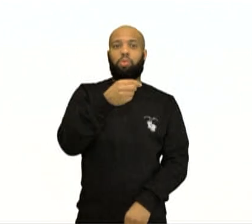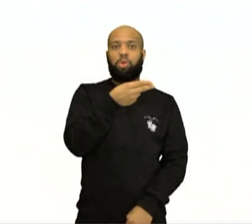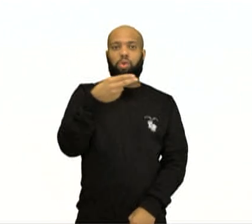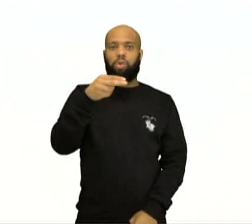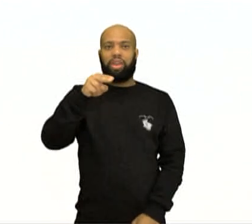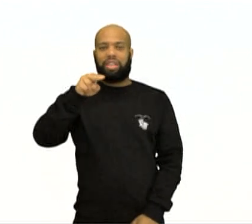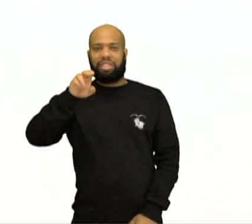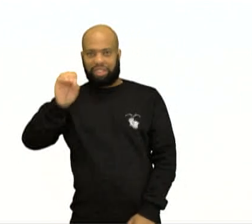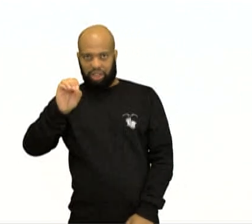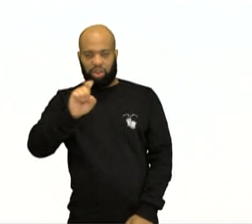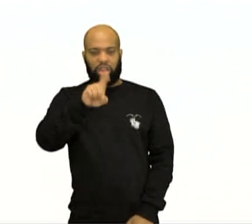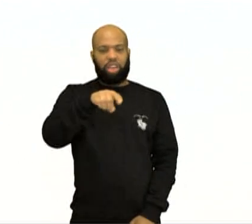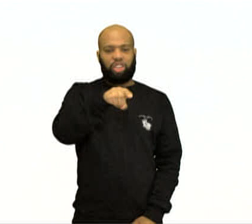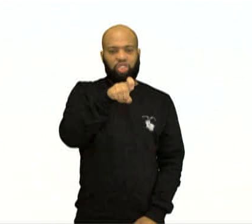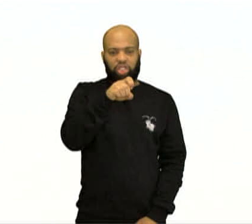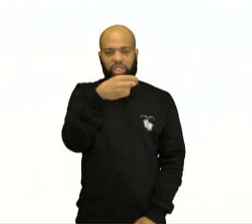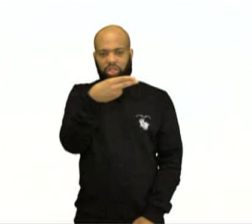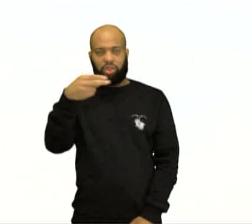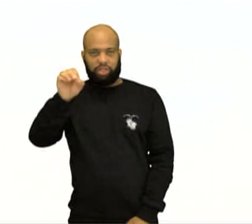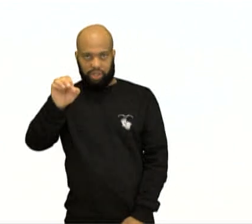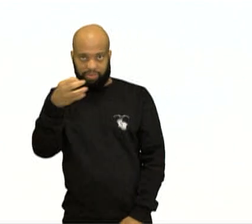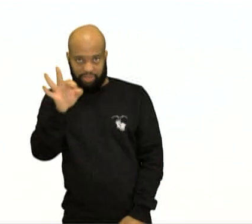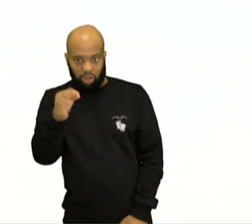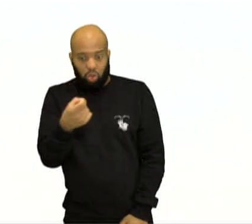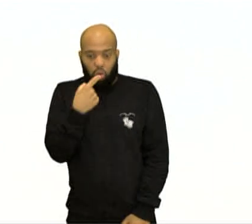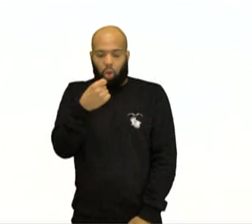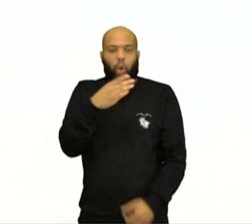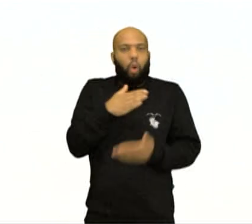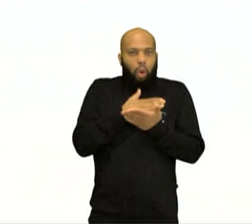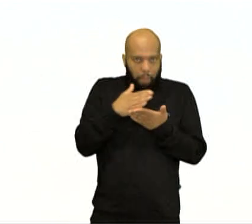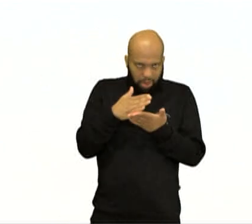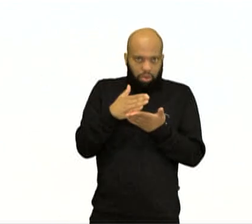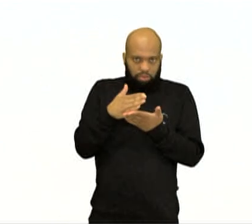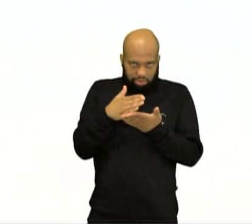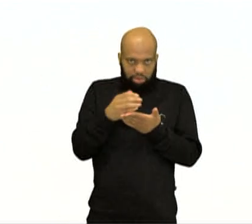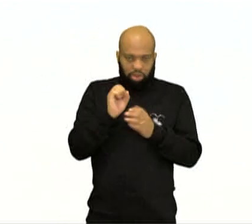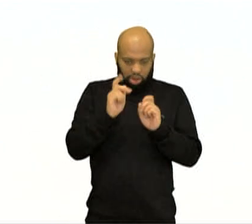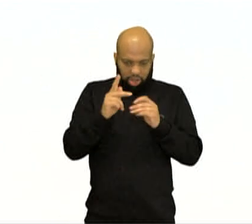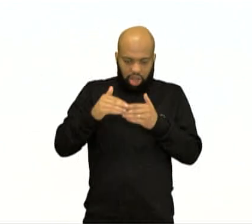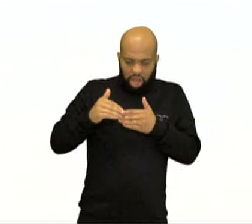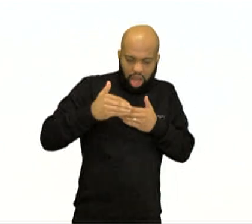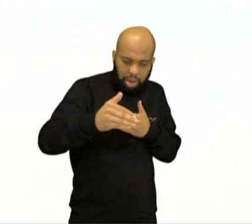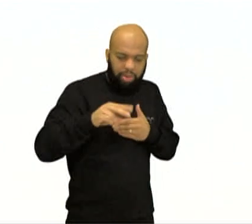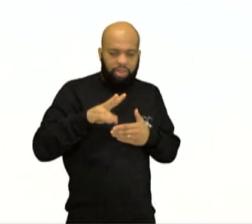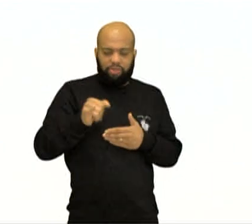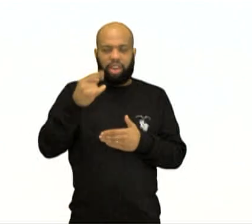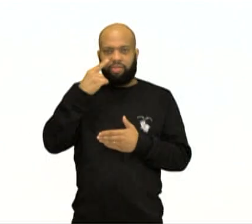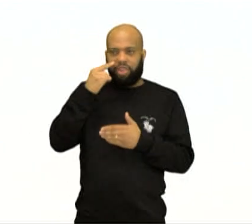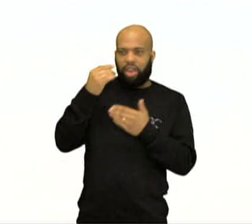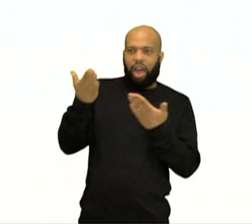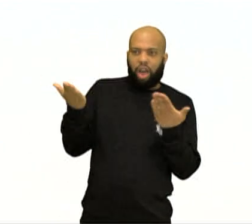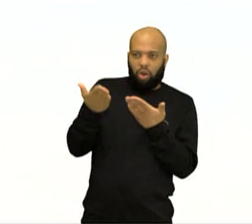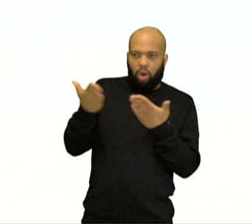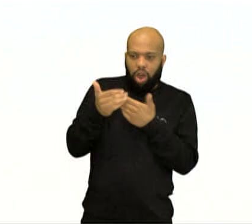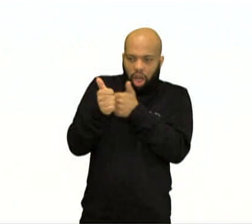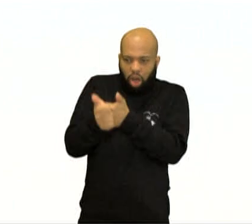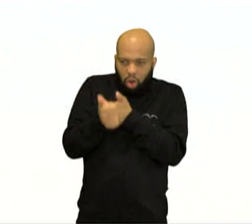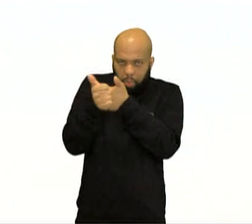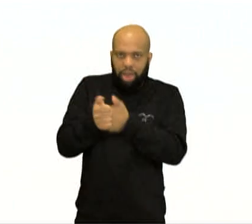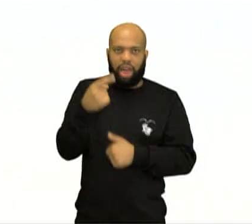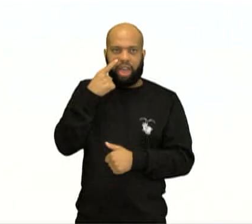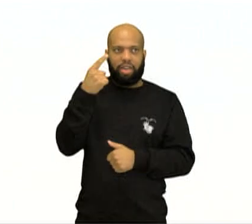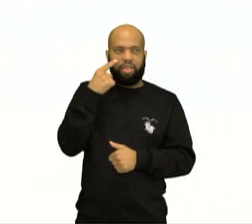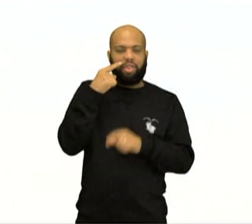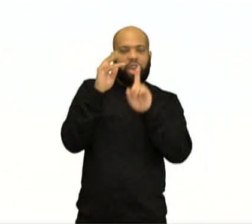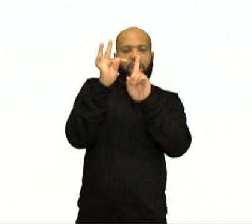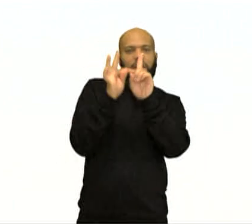zero. É o tempo ali onde ele foi medicado. Nem começou, daí a partir desse momento que a gente vai começar a computar a hora, né? Depois que